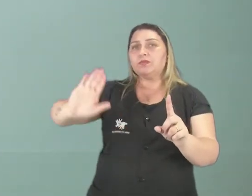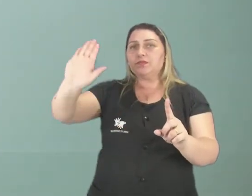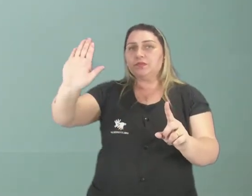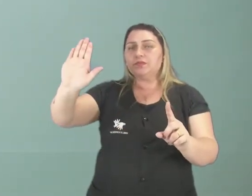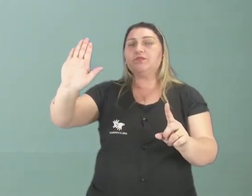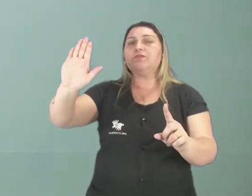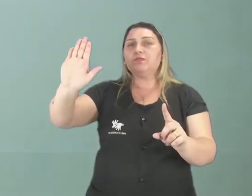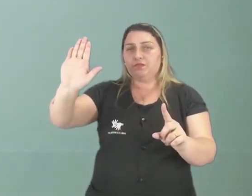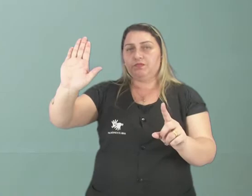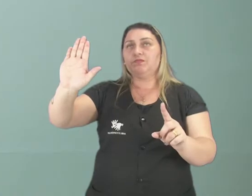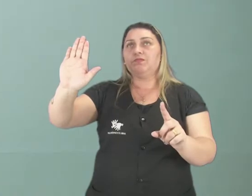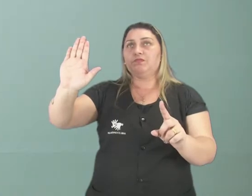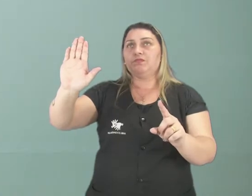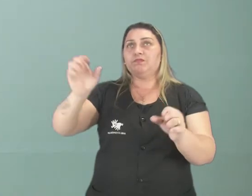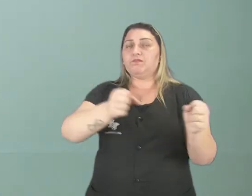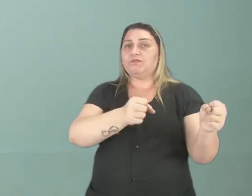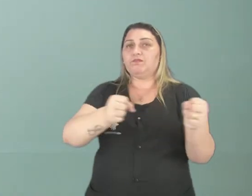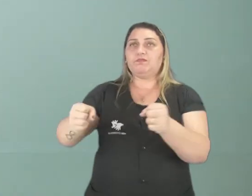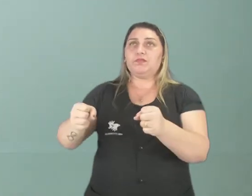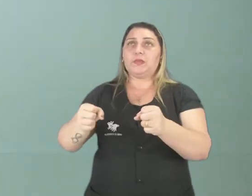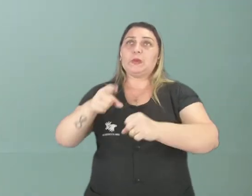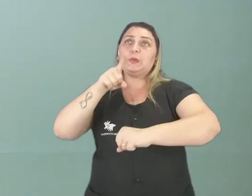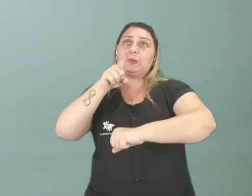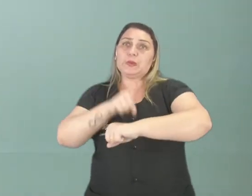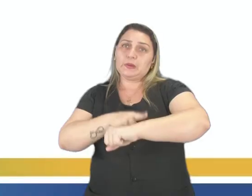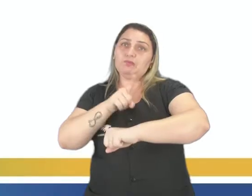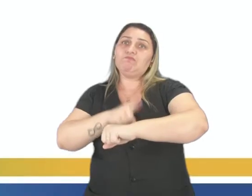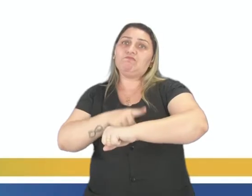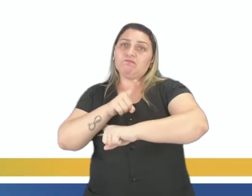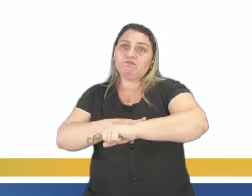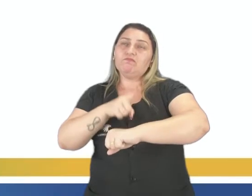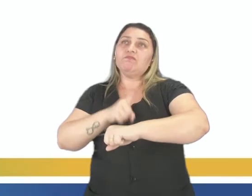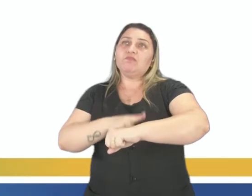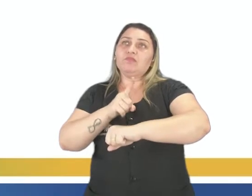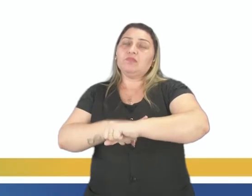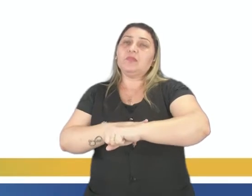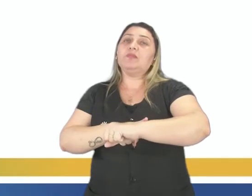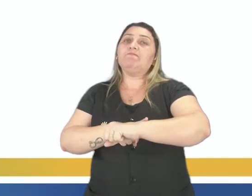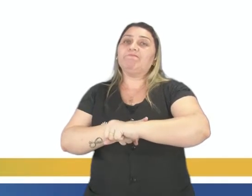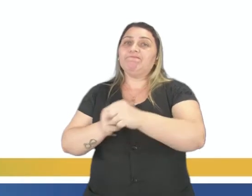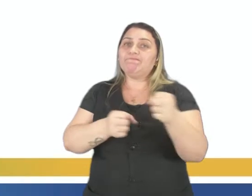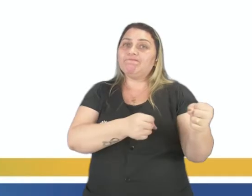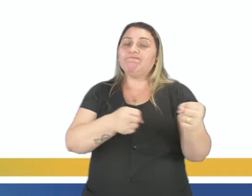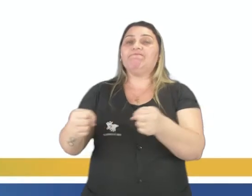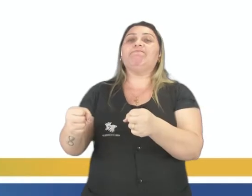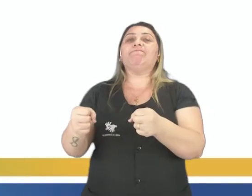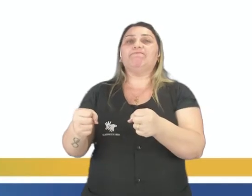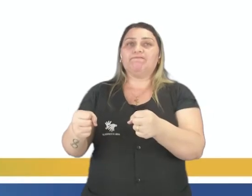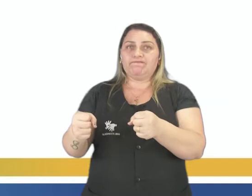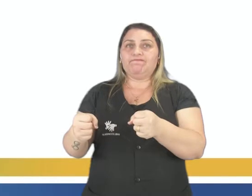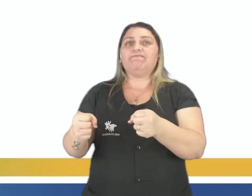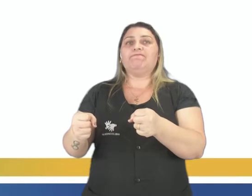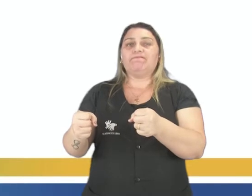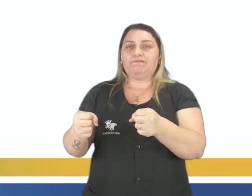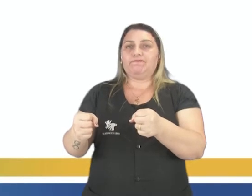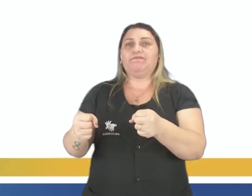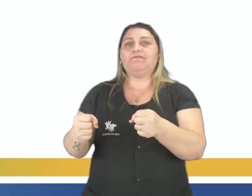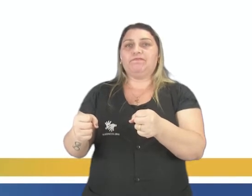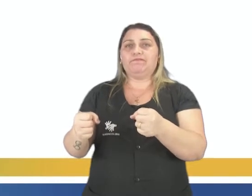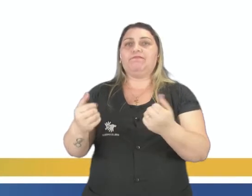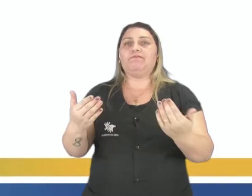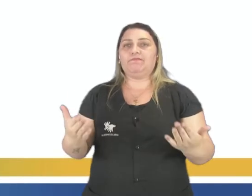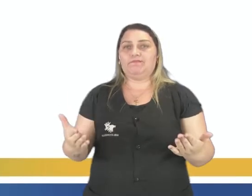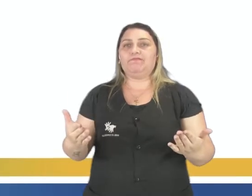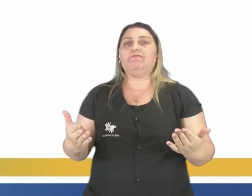Fidel Castro do poder. Pessoal, olha o tempo que ele fica no poder, né? Uma questão também que